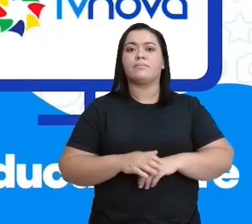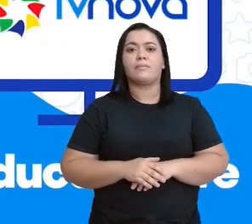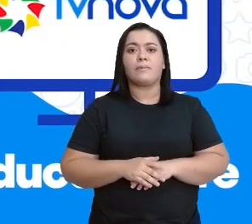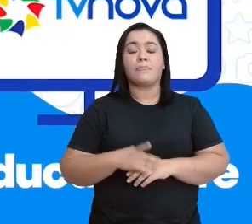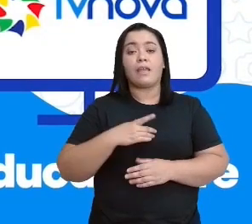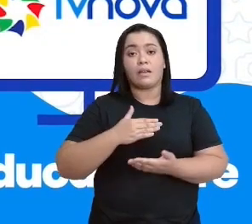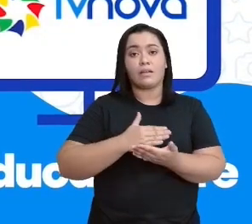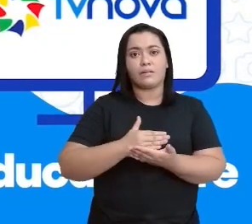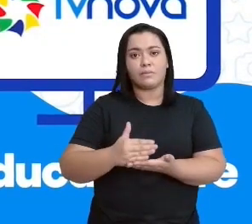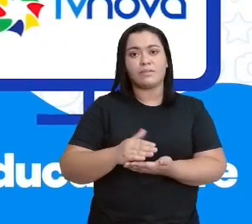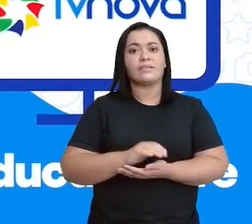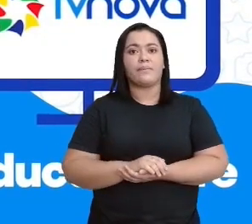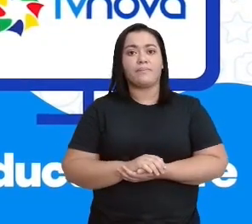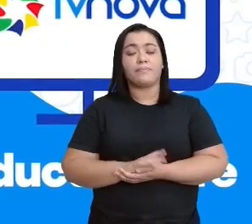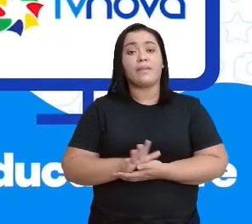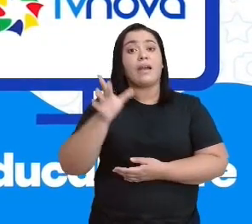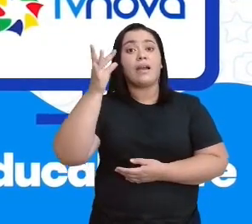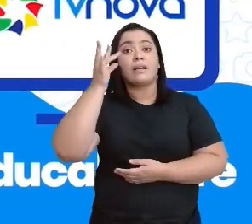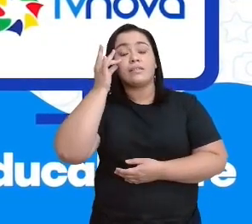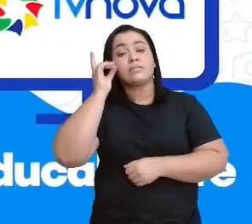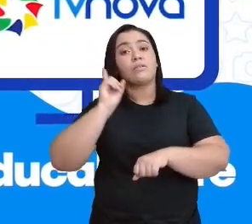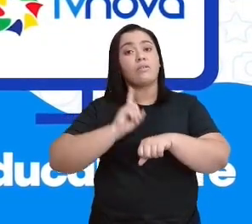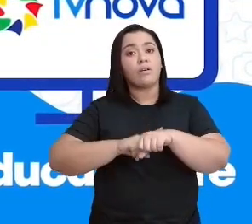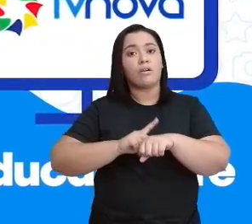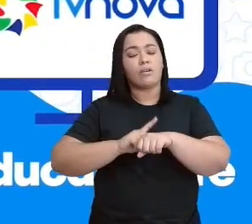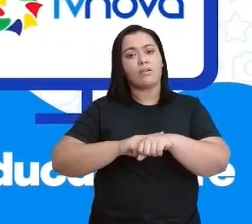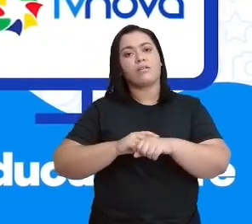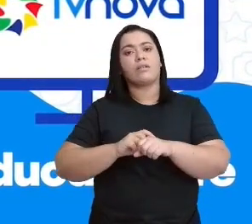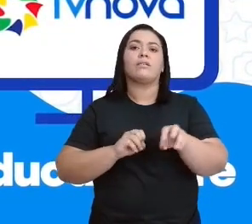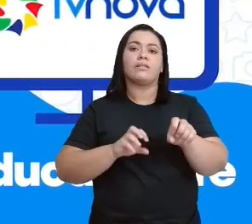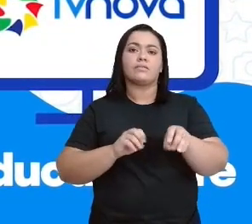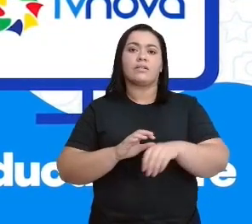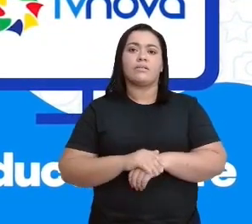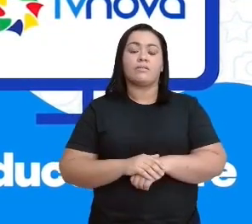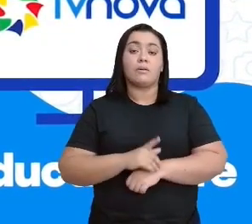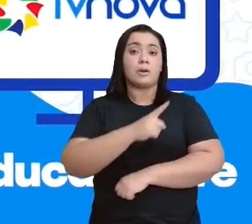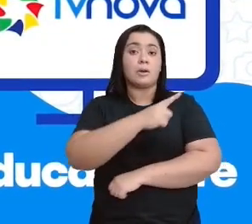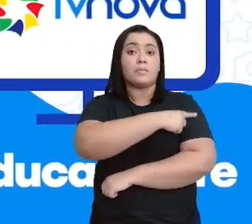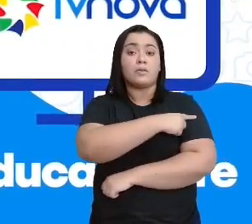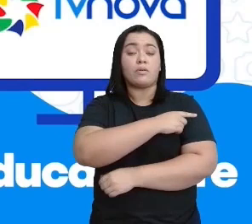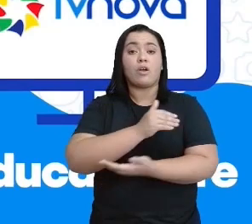anos iniciais. Atenção para os horários das aulas. As aulas